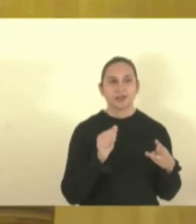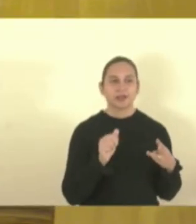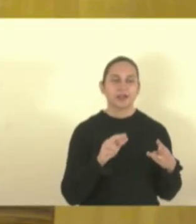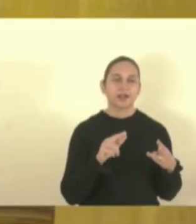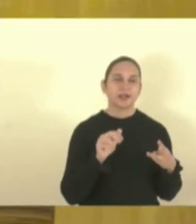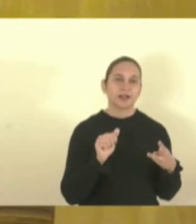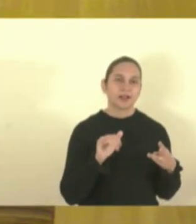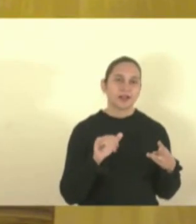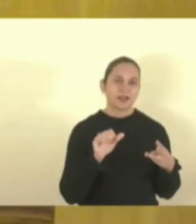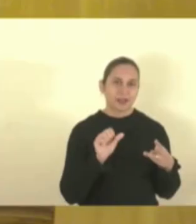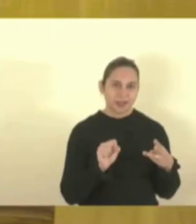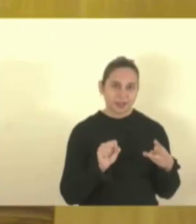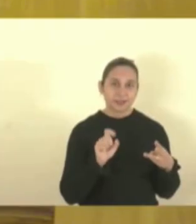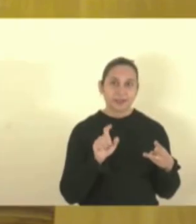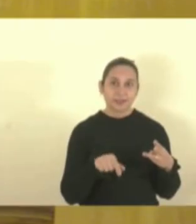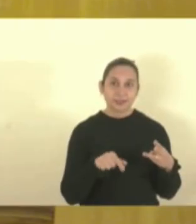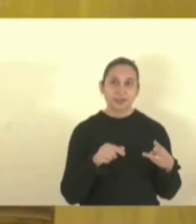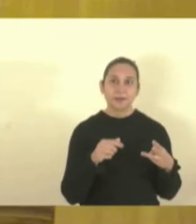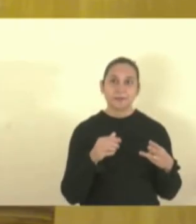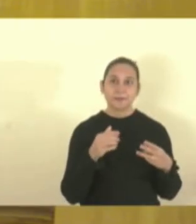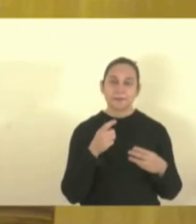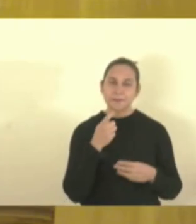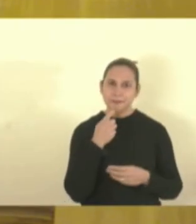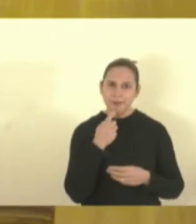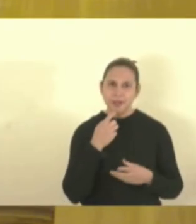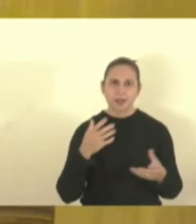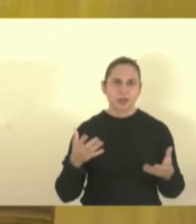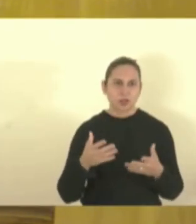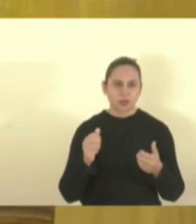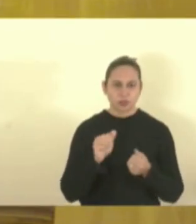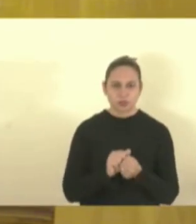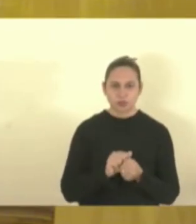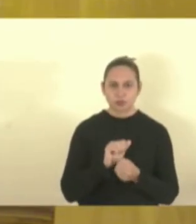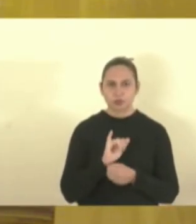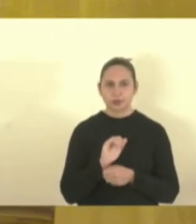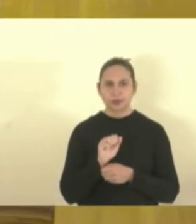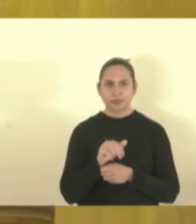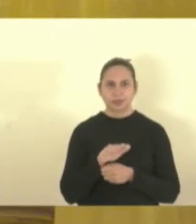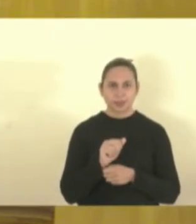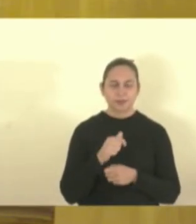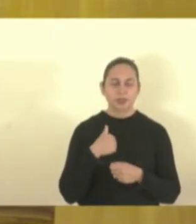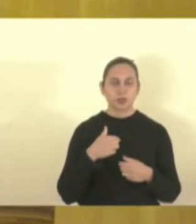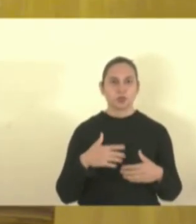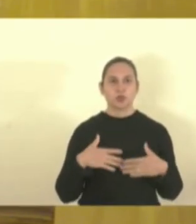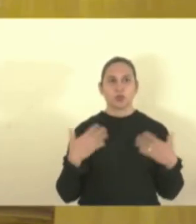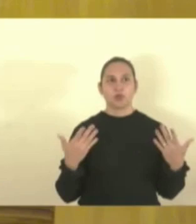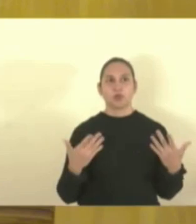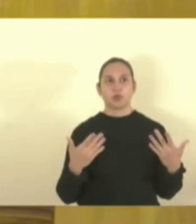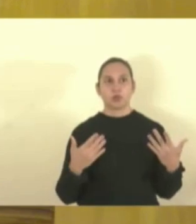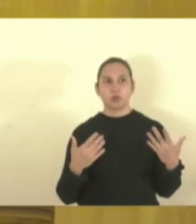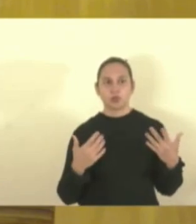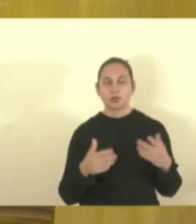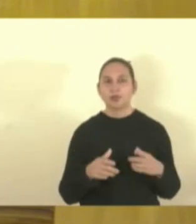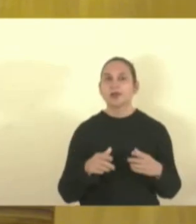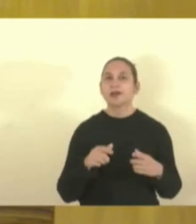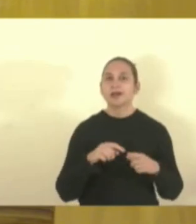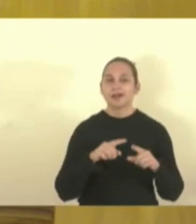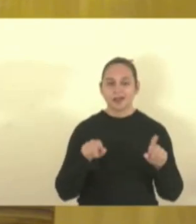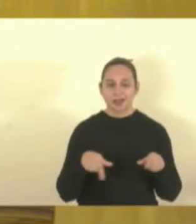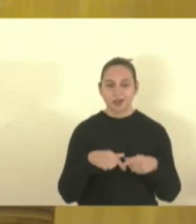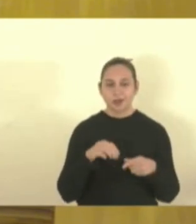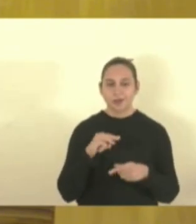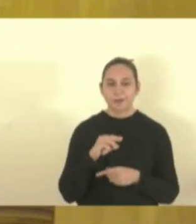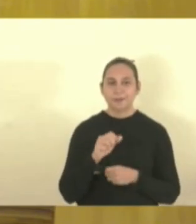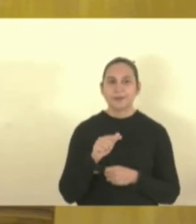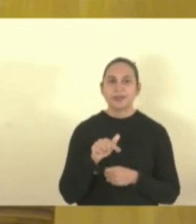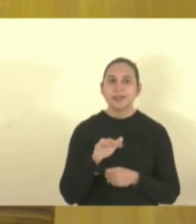visita recente ao Parque Paulo César Vinha com a equipe do IEMA, fiquei surpreso de ver a Lagoa do Milho completamente assoreada, invadida por